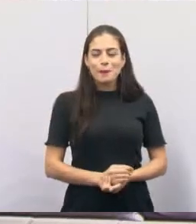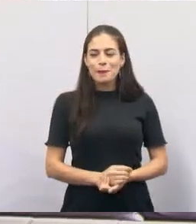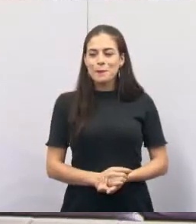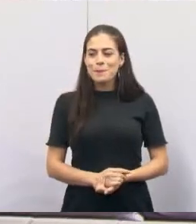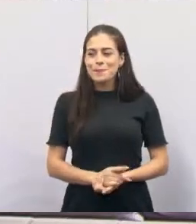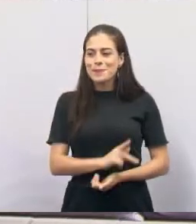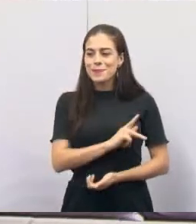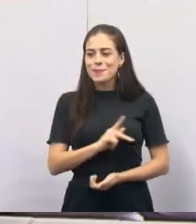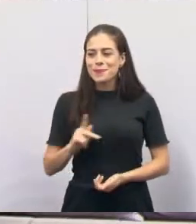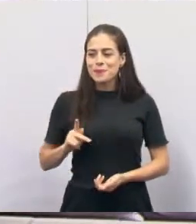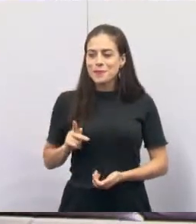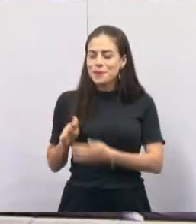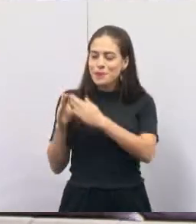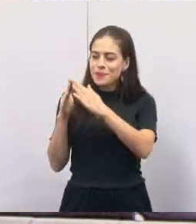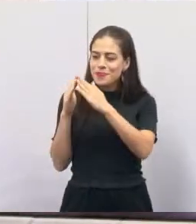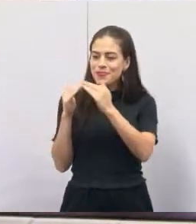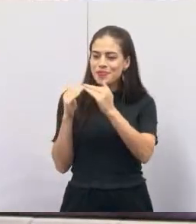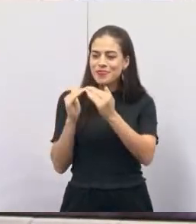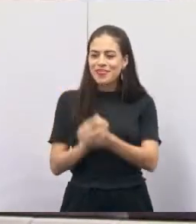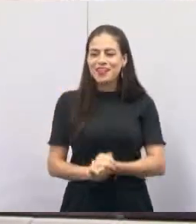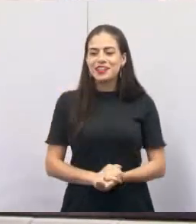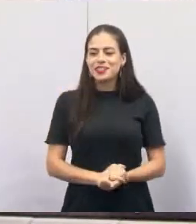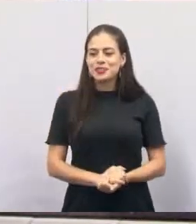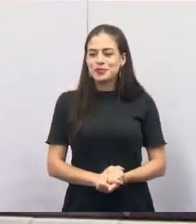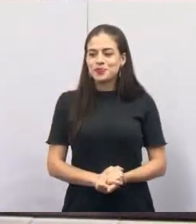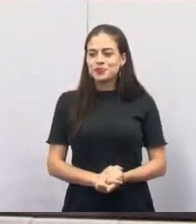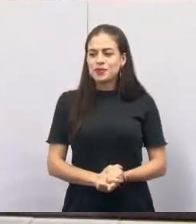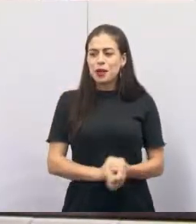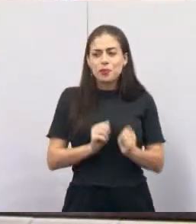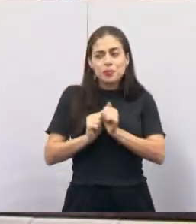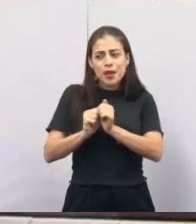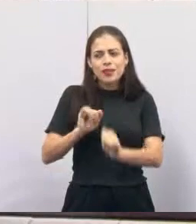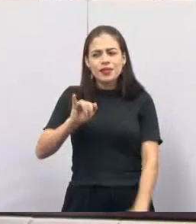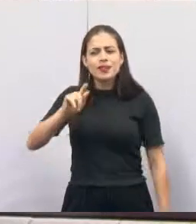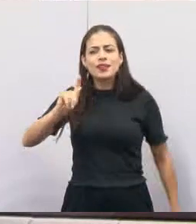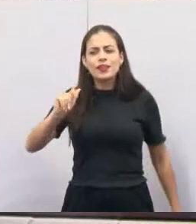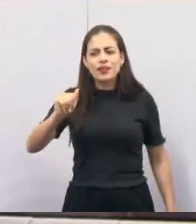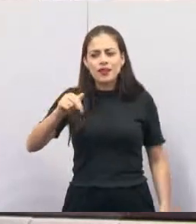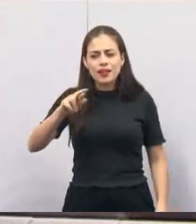Presidente, por favor. Ao lado de Garapés ali,